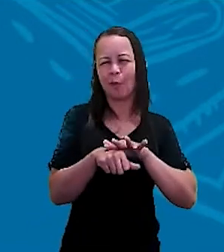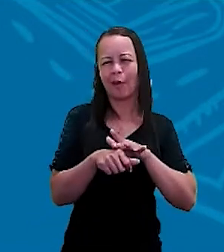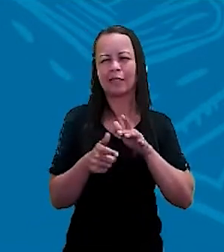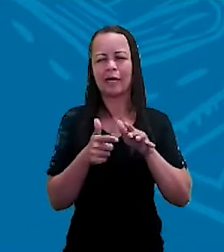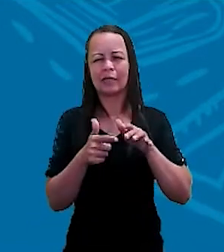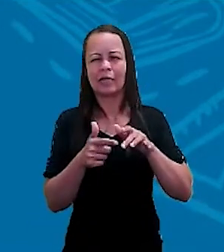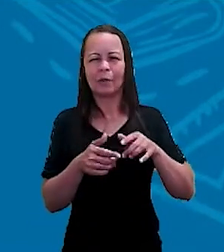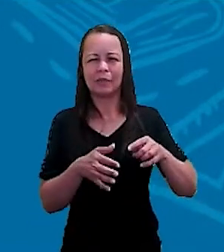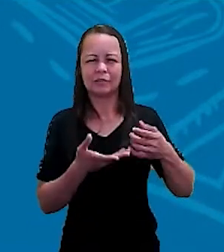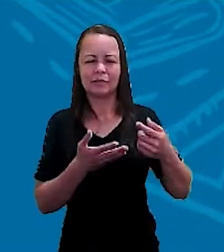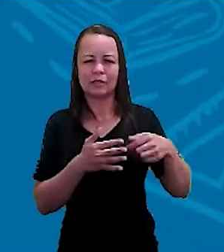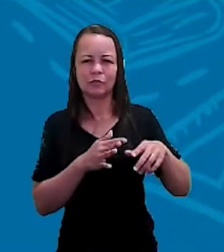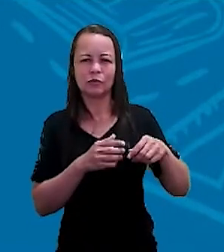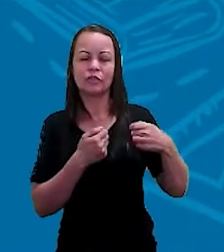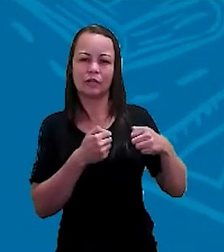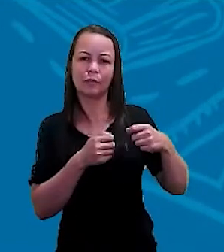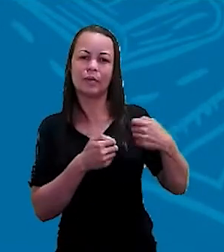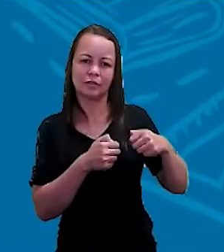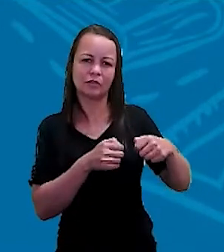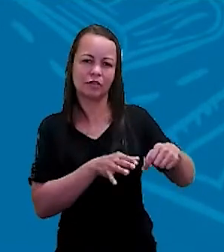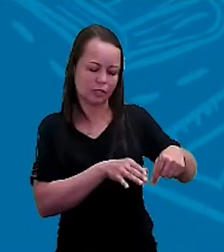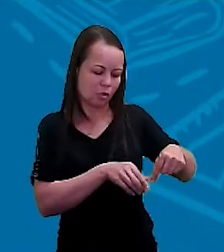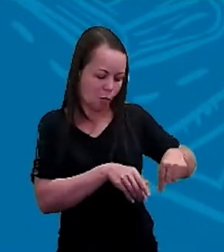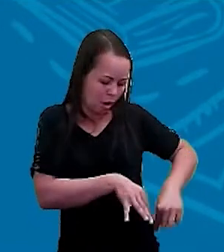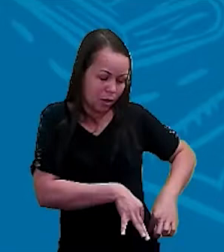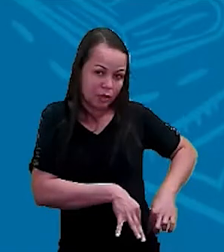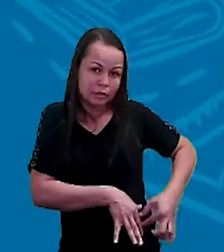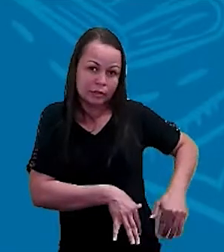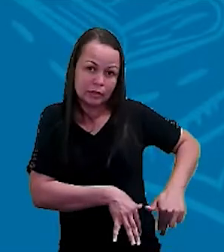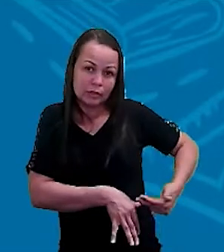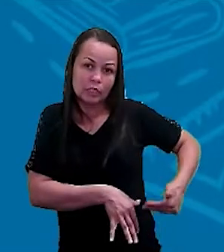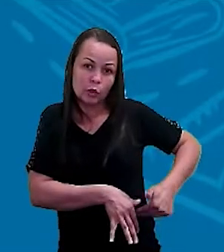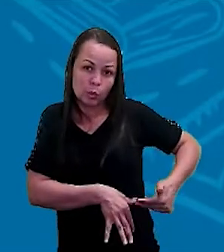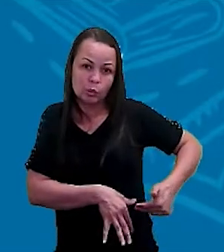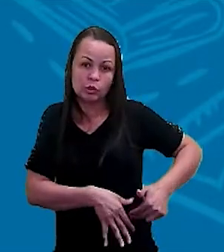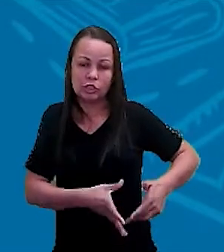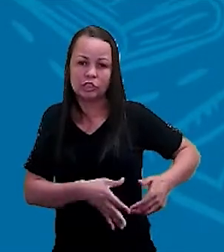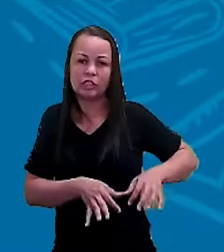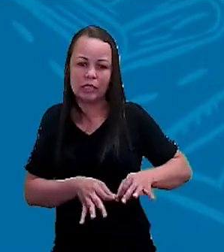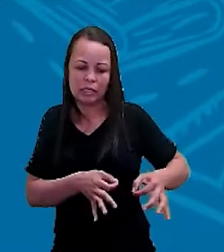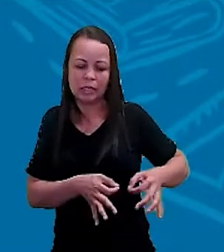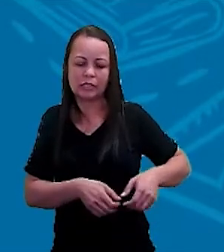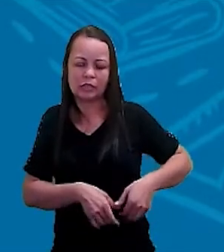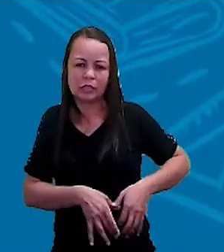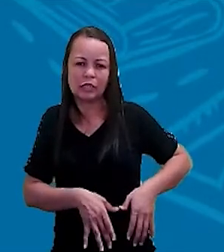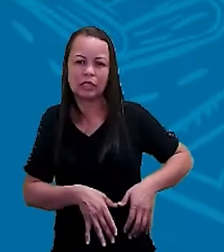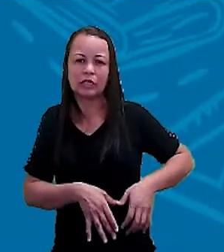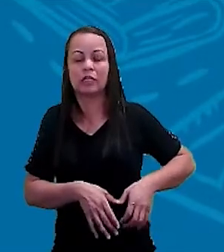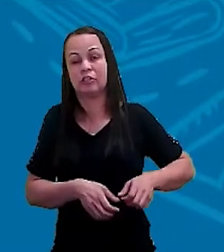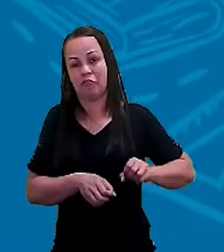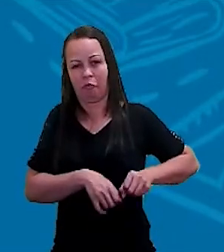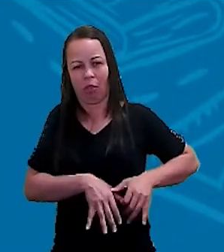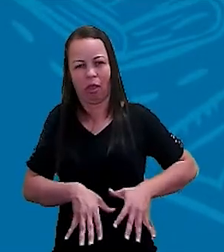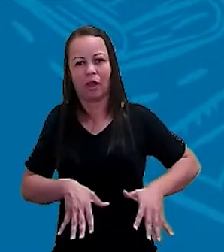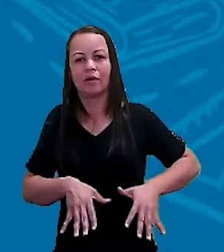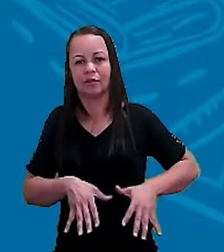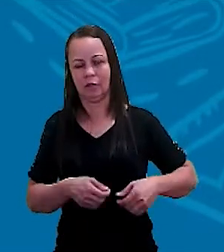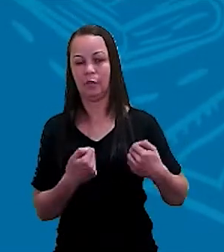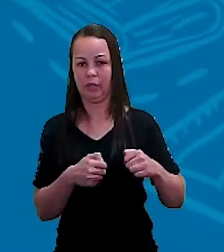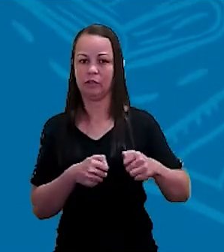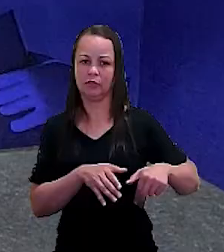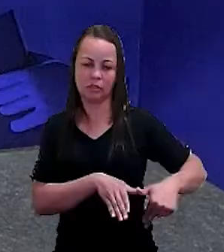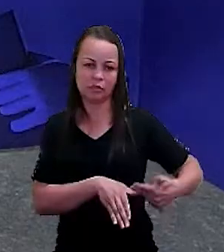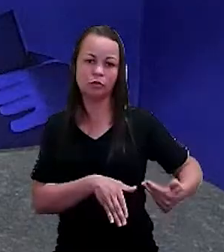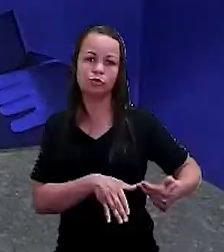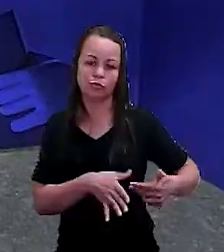se a pessoa não cuidar, fizer uma cirurgia, pode ter um estrangulamento, que pode causar sepsemia, a chamada infecção generalizada. Só vou aqui